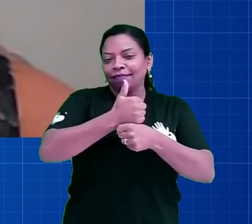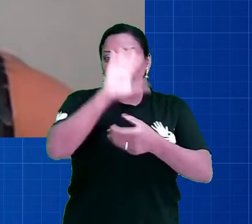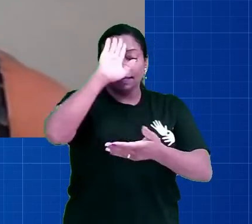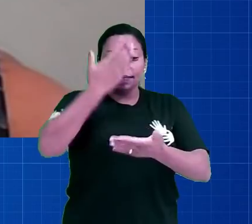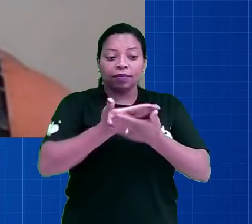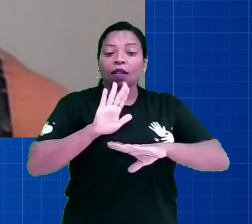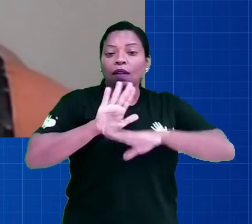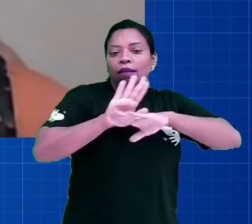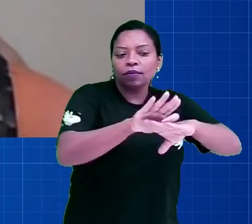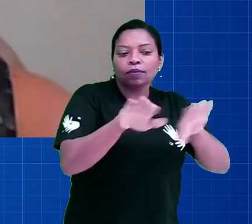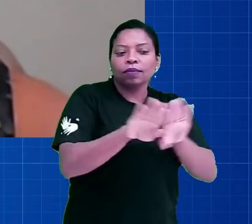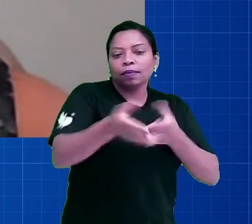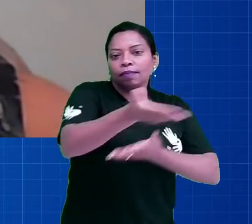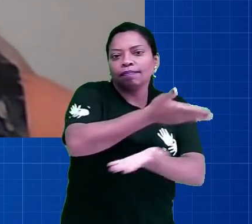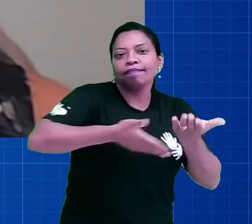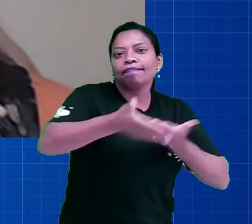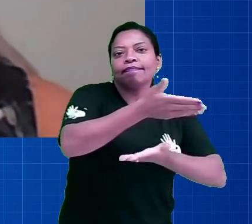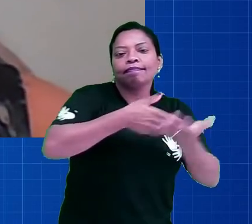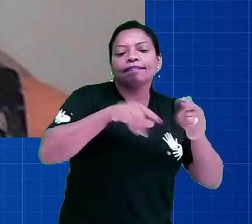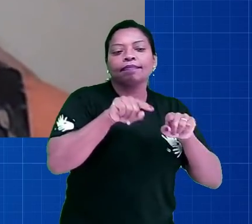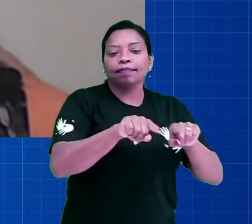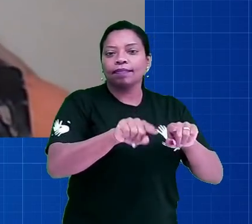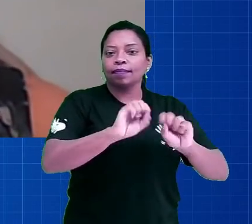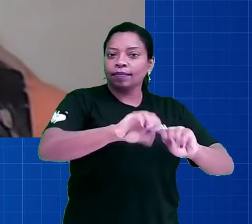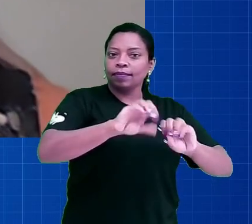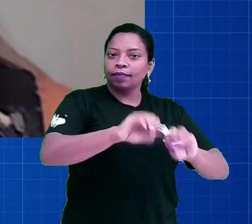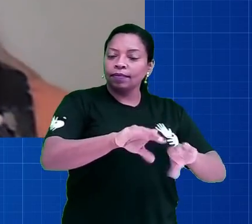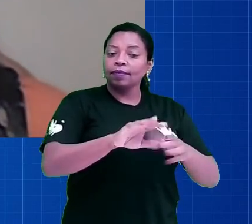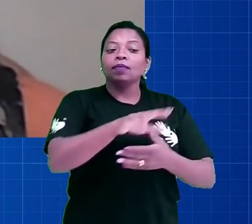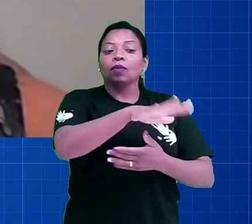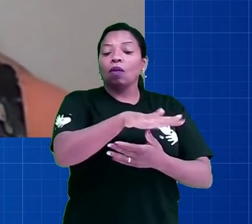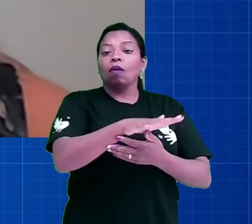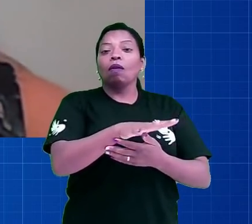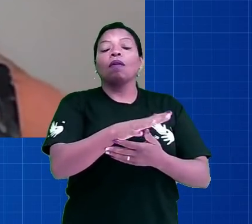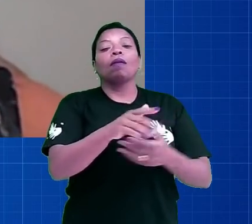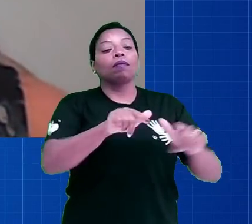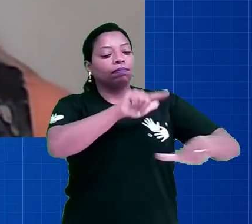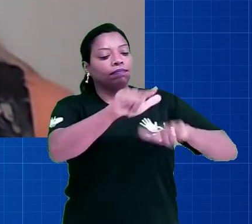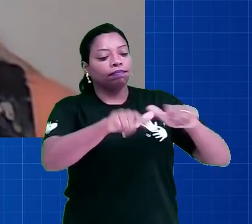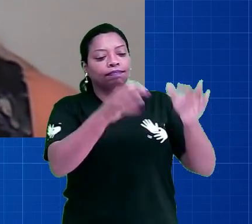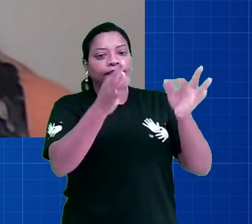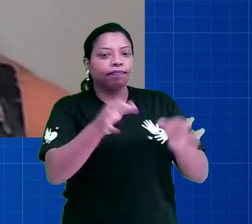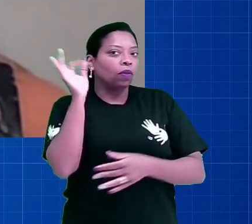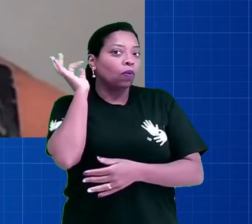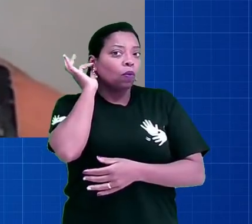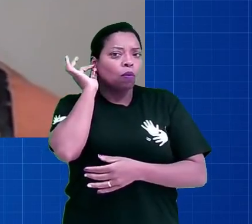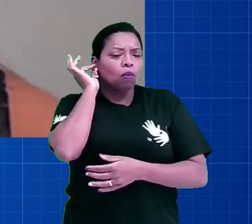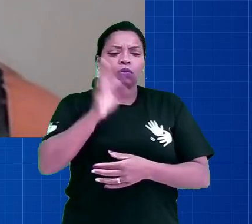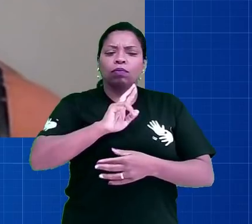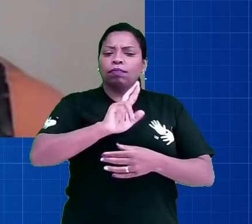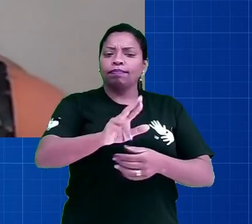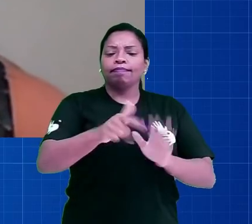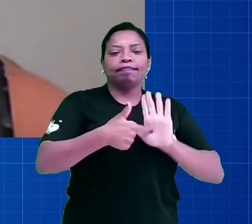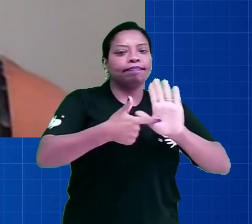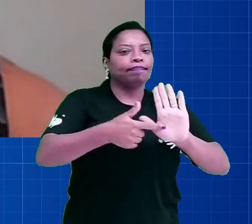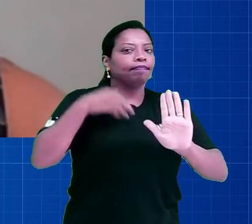e ajuda ali as meninas, principalmente das práticas colaborativas, a realizar o trabalho